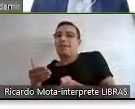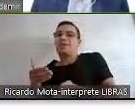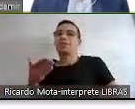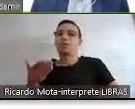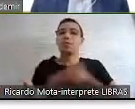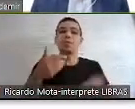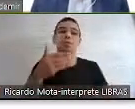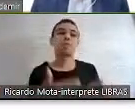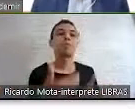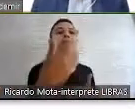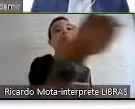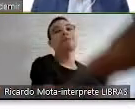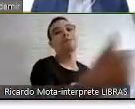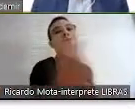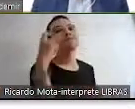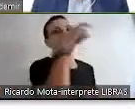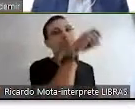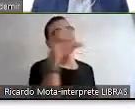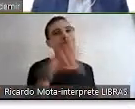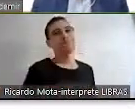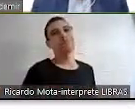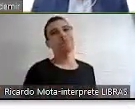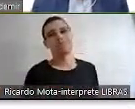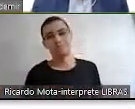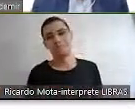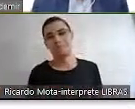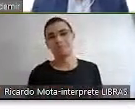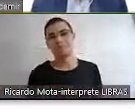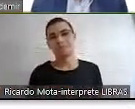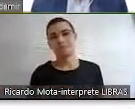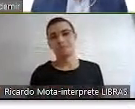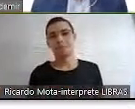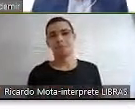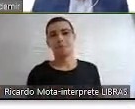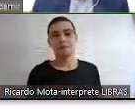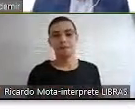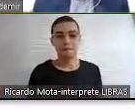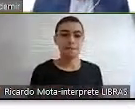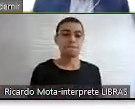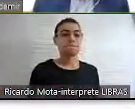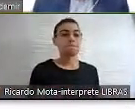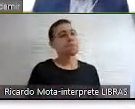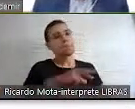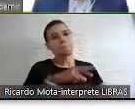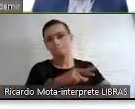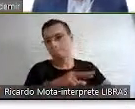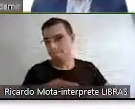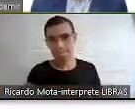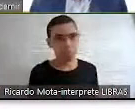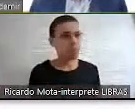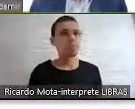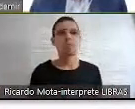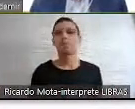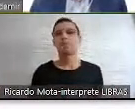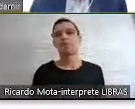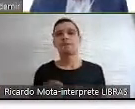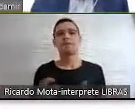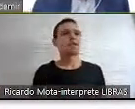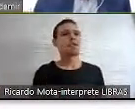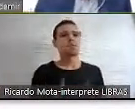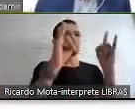Nós temos aí diversos empreendimentos em funcionamento. Esses empreendimentos em funcionamento antes foram empreendimentos em